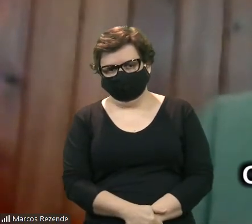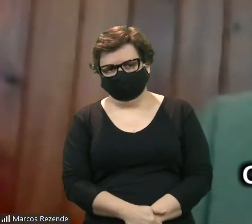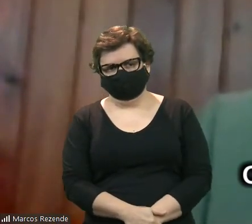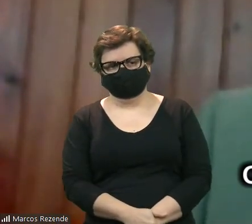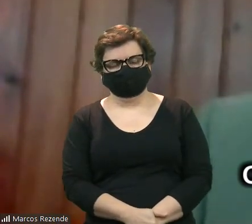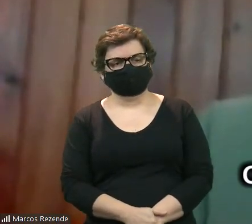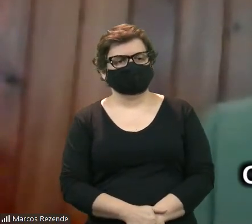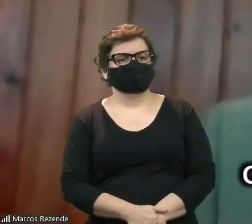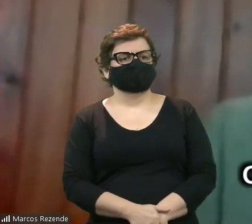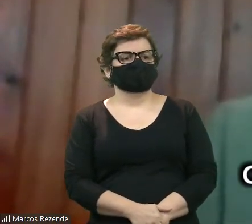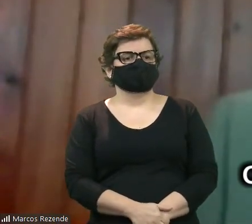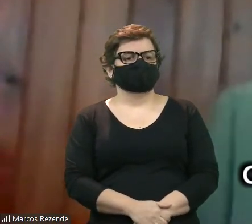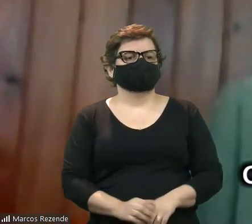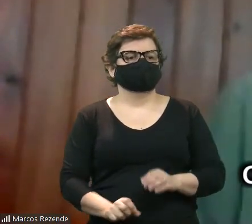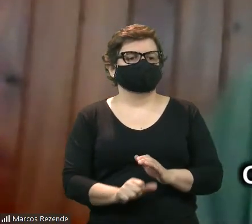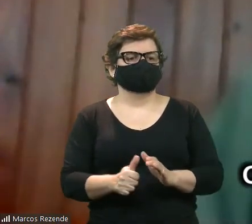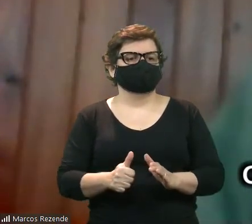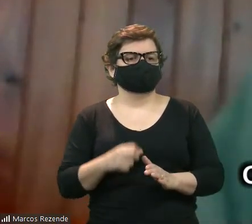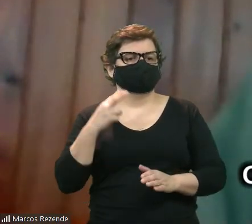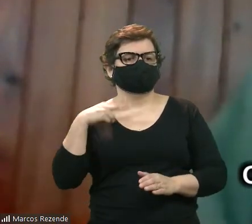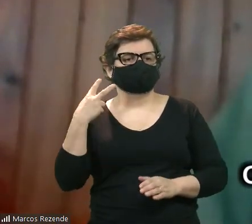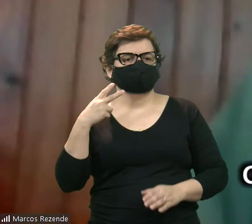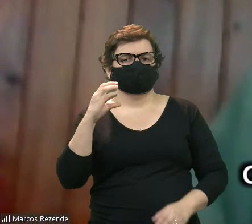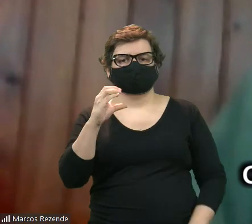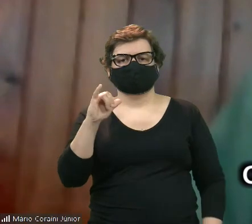votos. Vereador Cícero do Ceará.